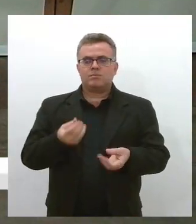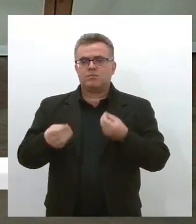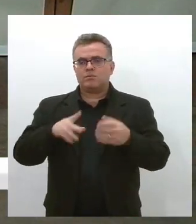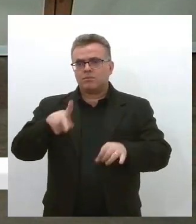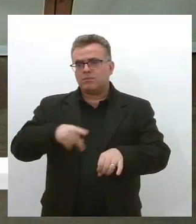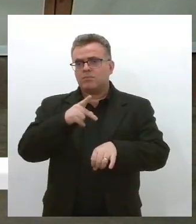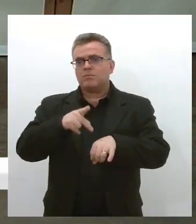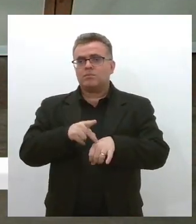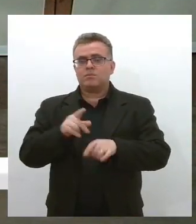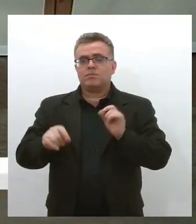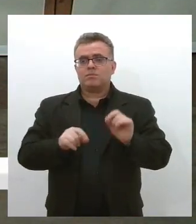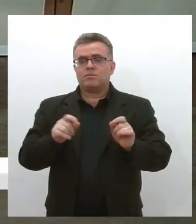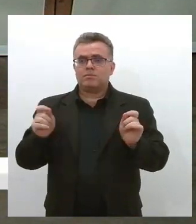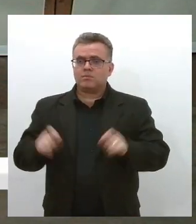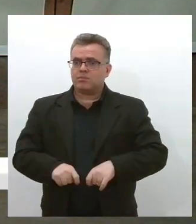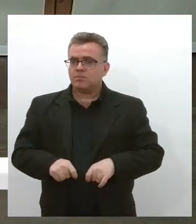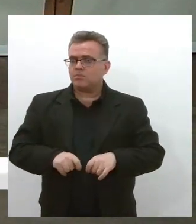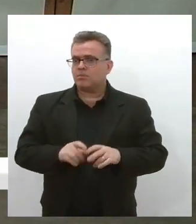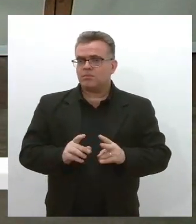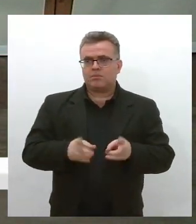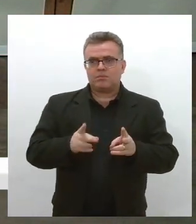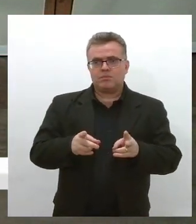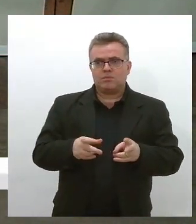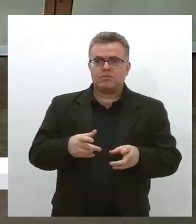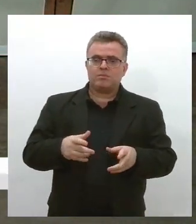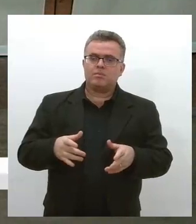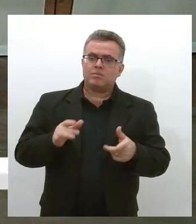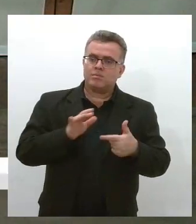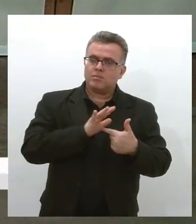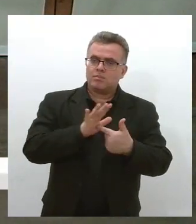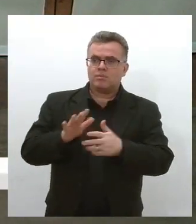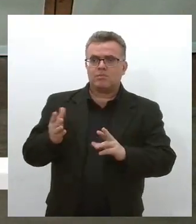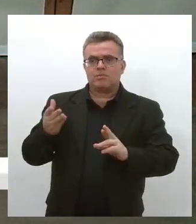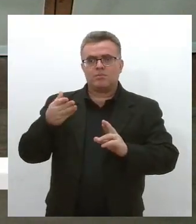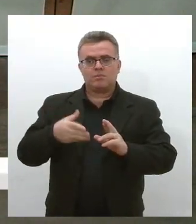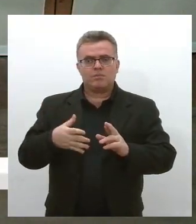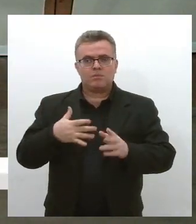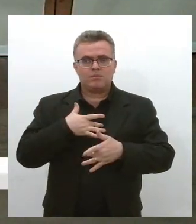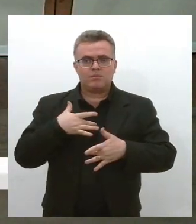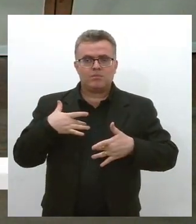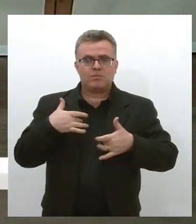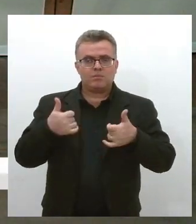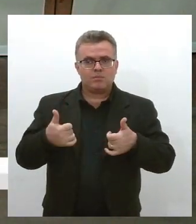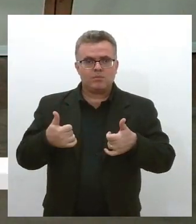que pudesse trazer referências dessa forma mais saudável?